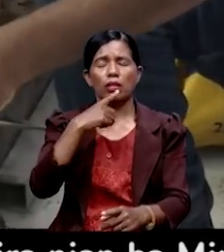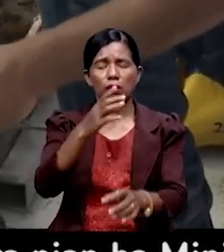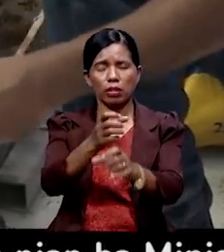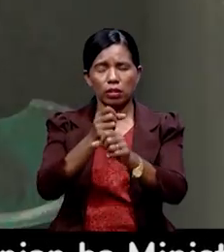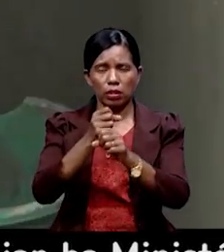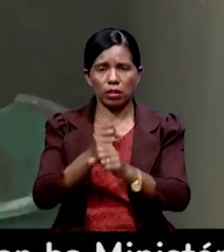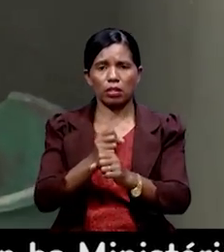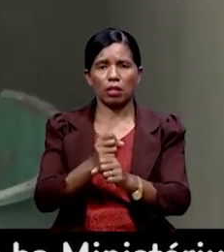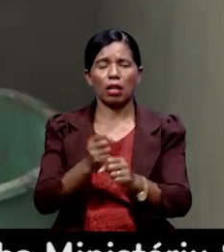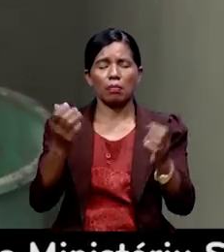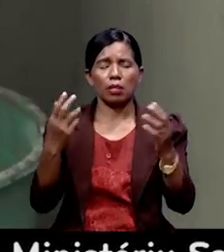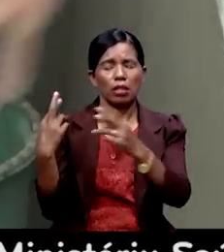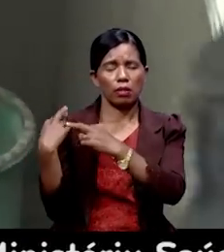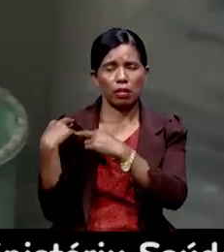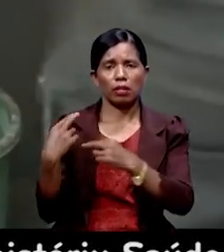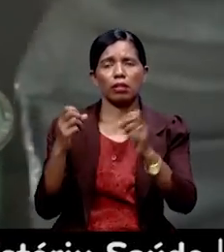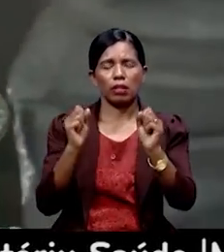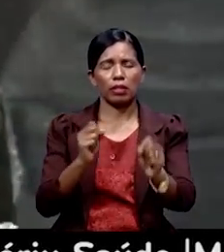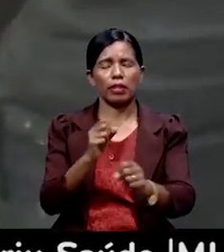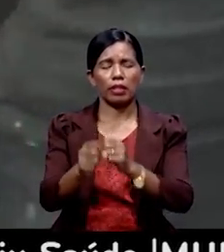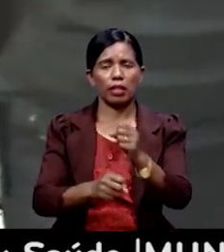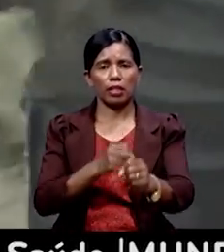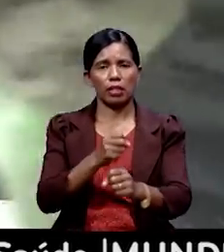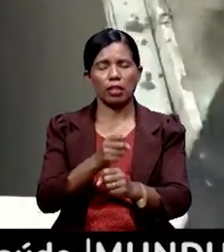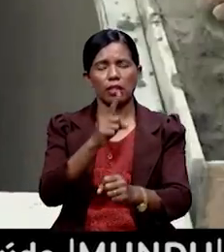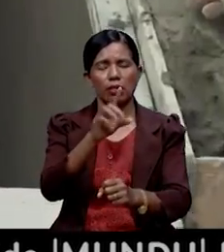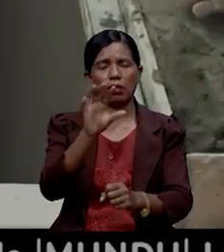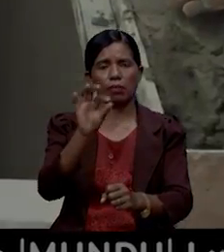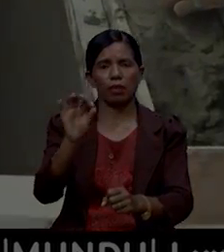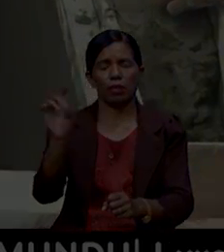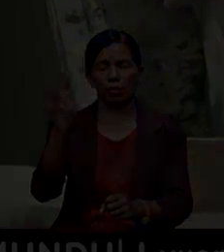ordenasaun episkopal iha tinang riwida tu sia-sia nu resenghitu. Equipa cobertura, ZMN.